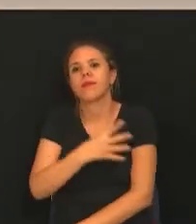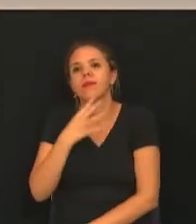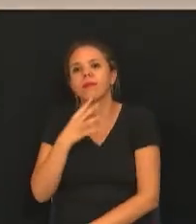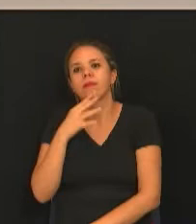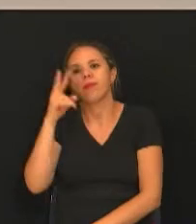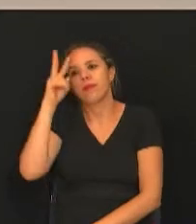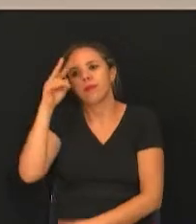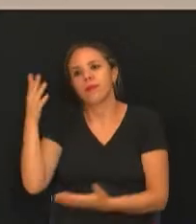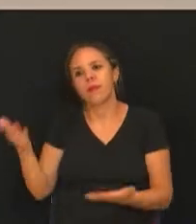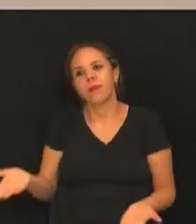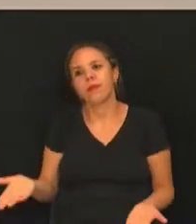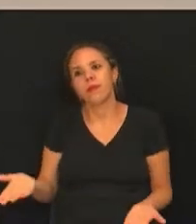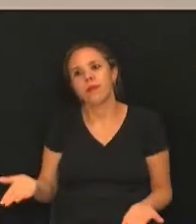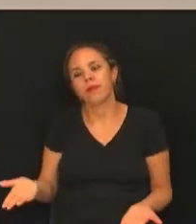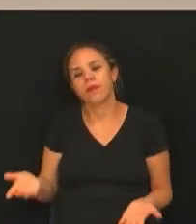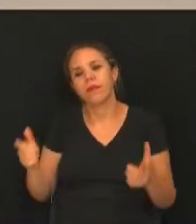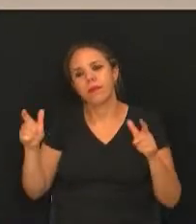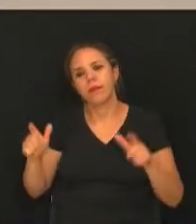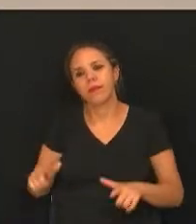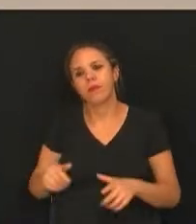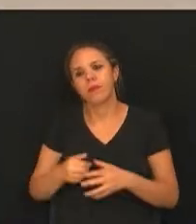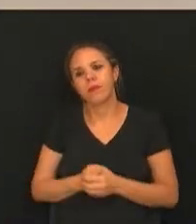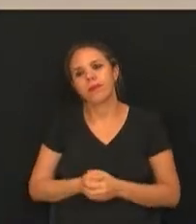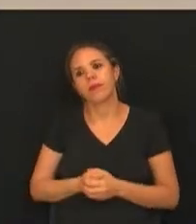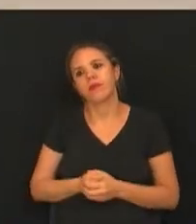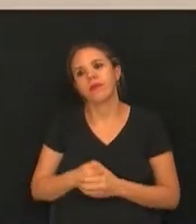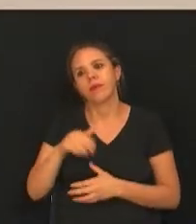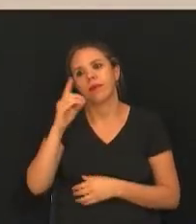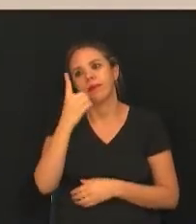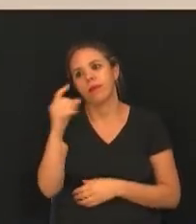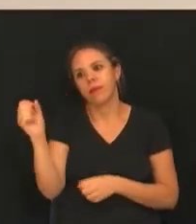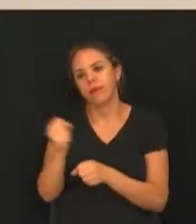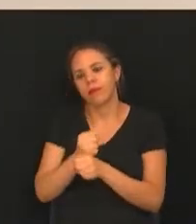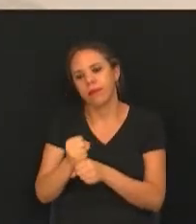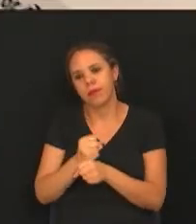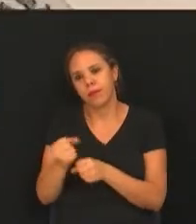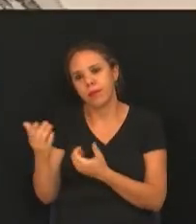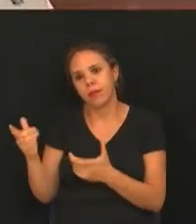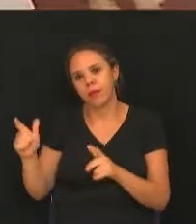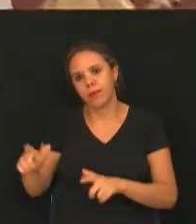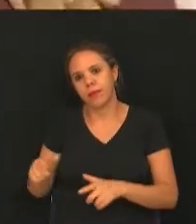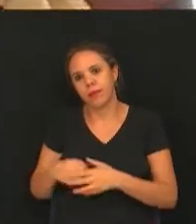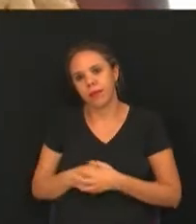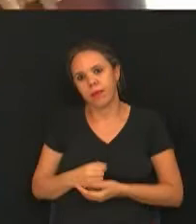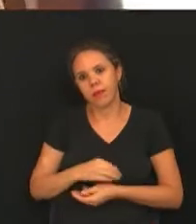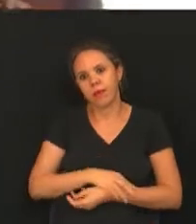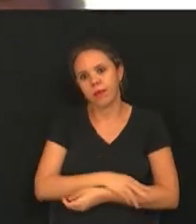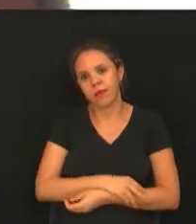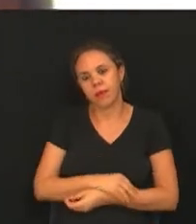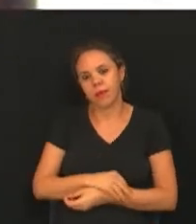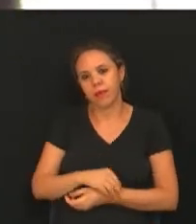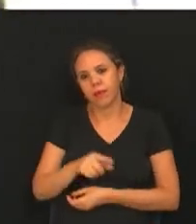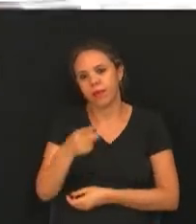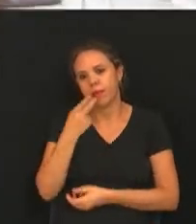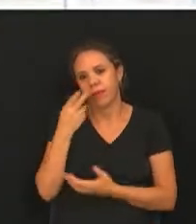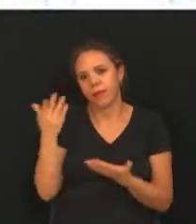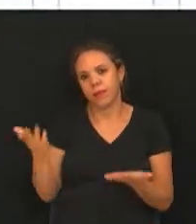história, né? O pátio ali, mais de 100 anos, onde, como você mencionou,